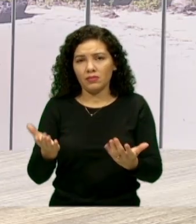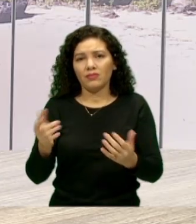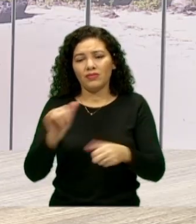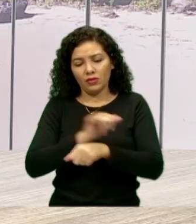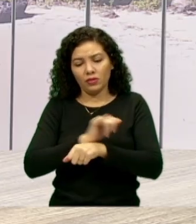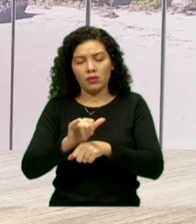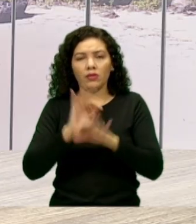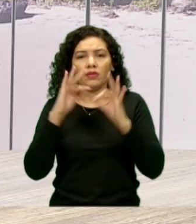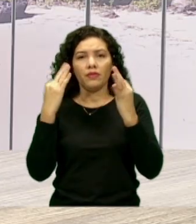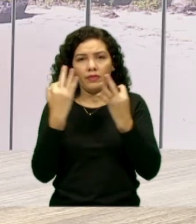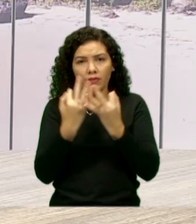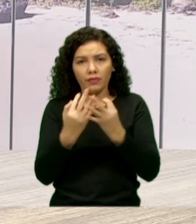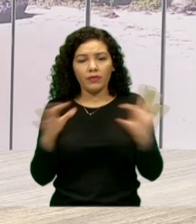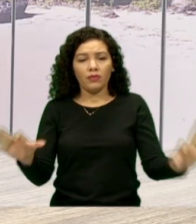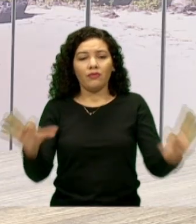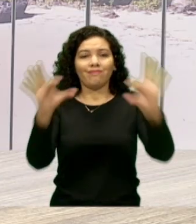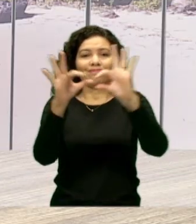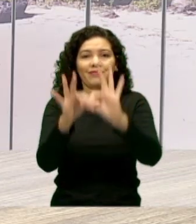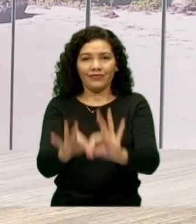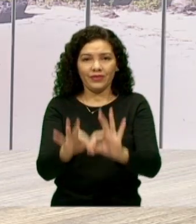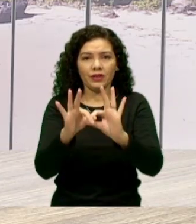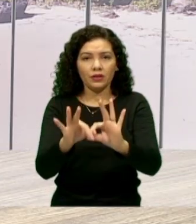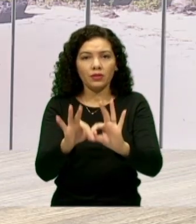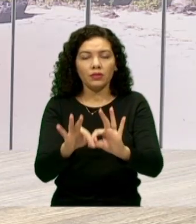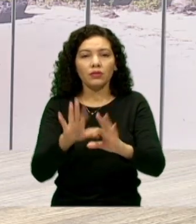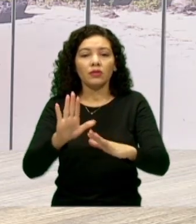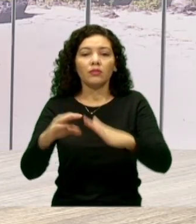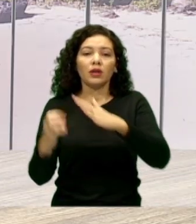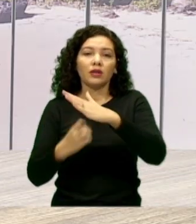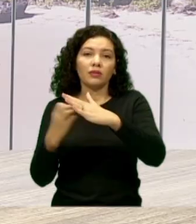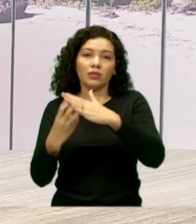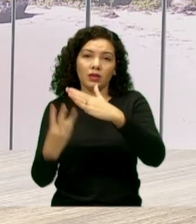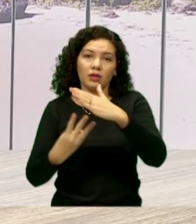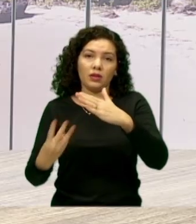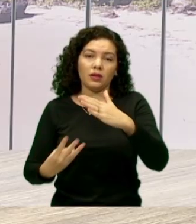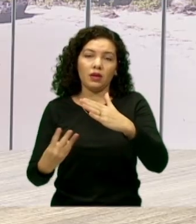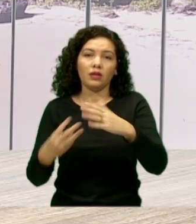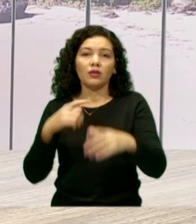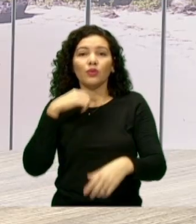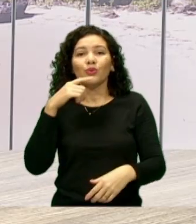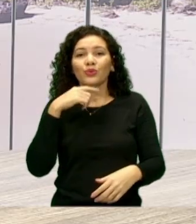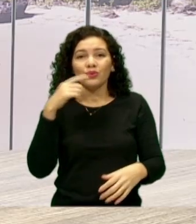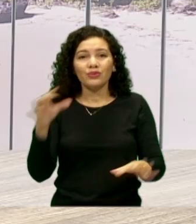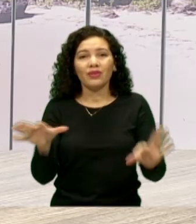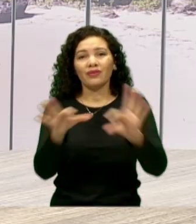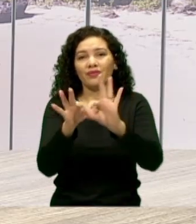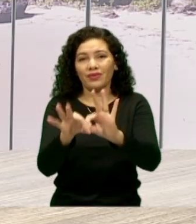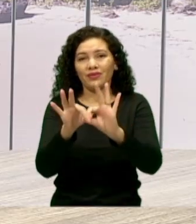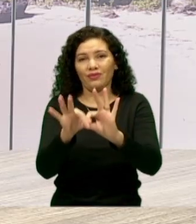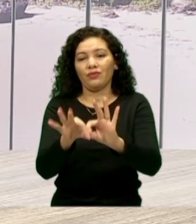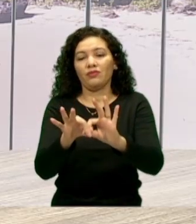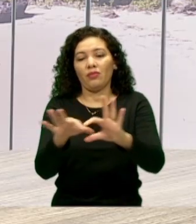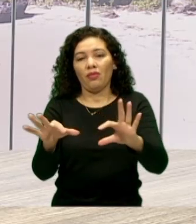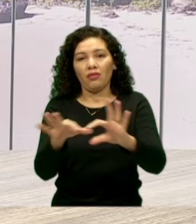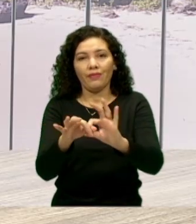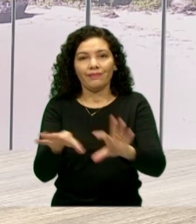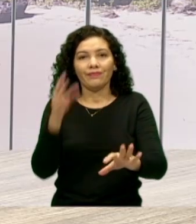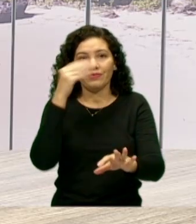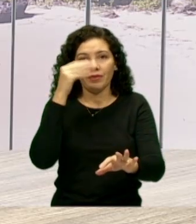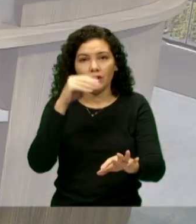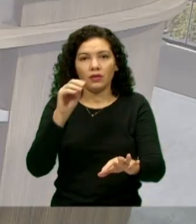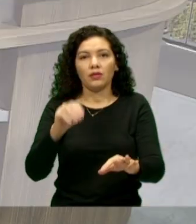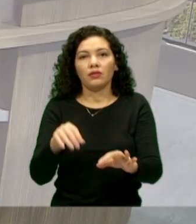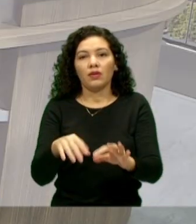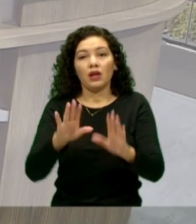E esse vínculo com a terceirização, como a Luísa já disse, ele ou é precário e muitas vezes ele é